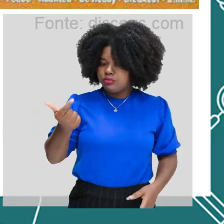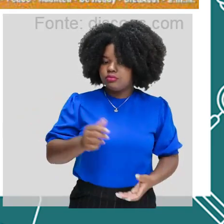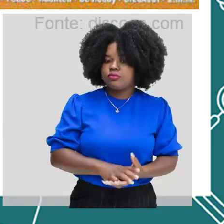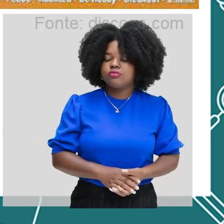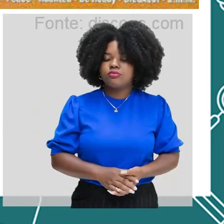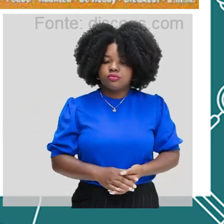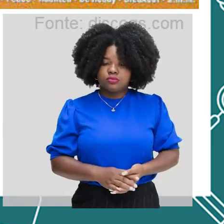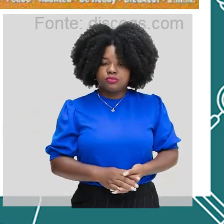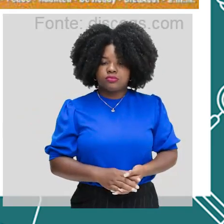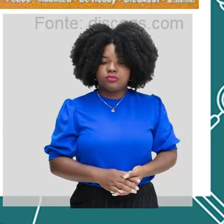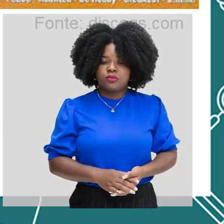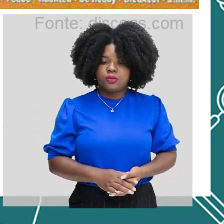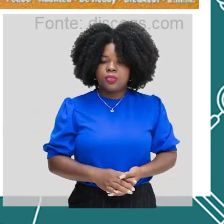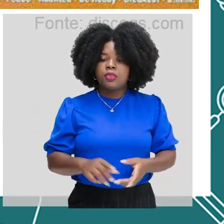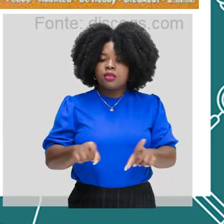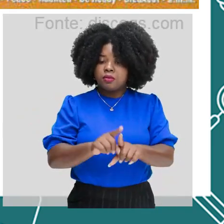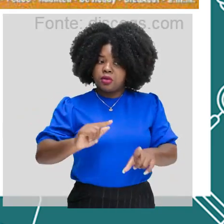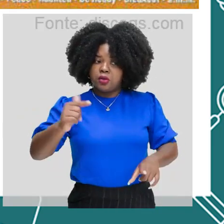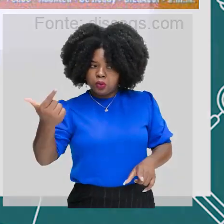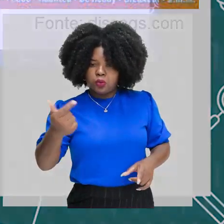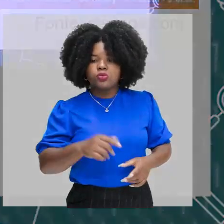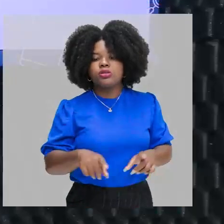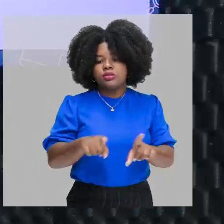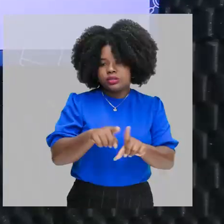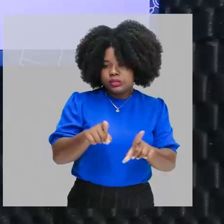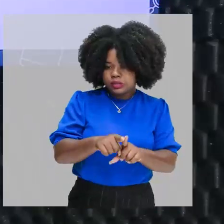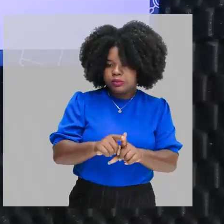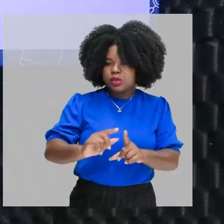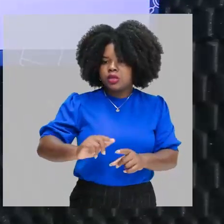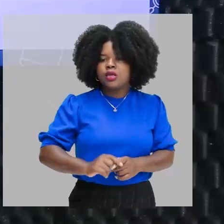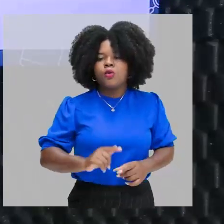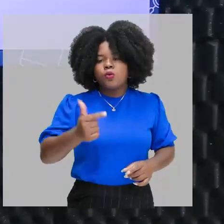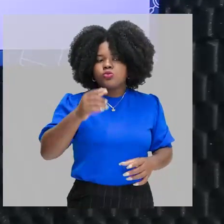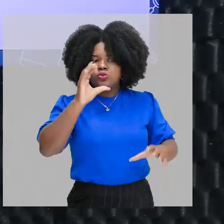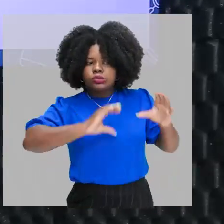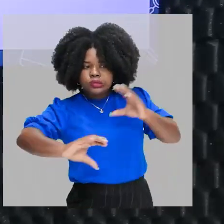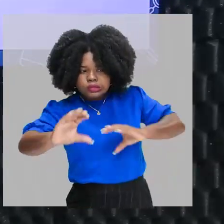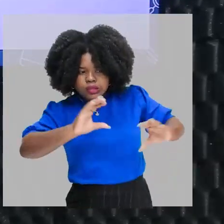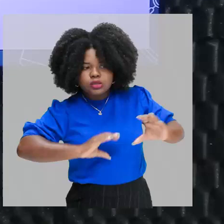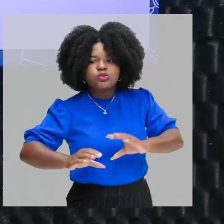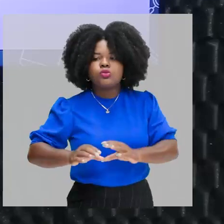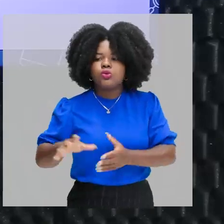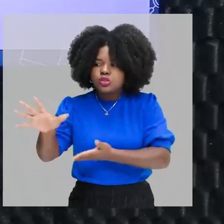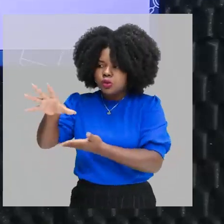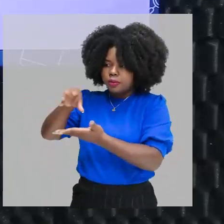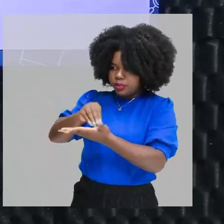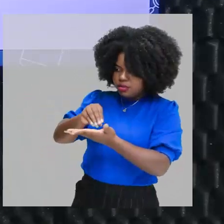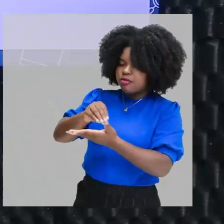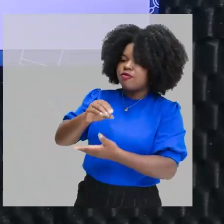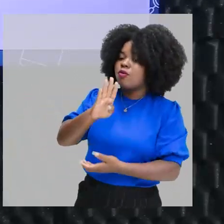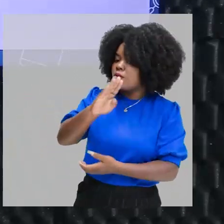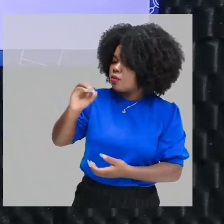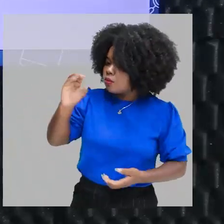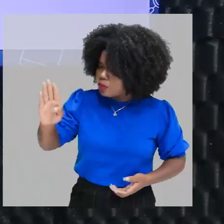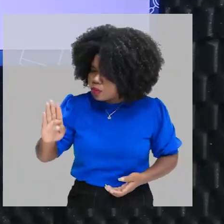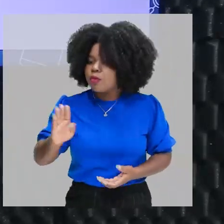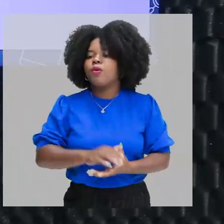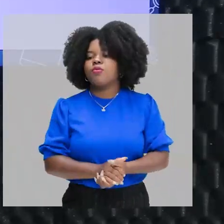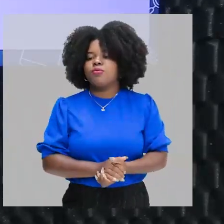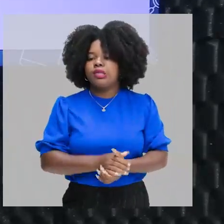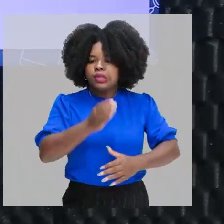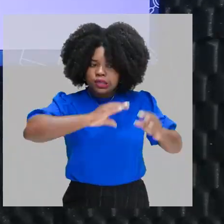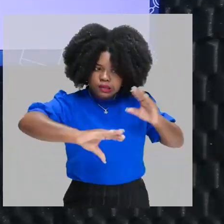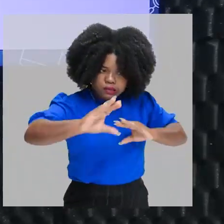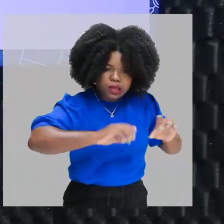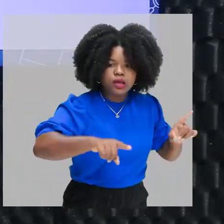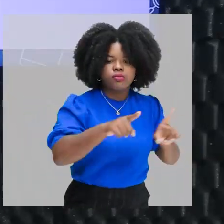Wailers foram regravadas no Brasil, algumas foram traduzidas, né? Cria-se versões, o Gilberto Gil, por exemplo, criou versões de